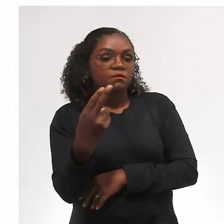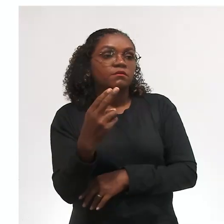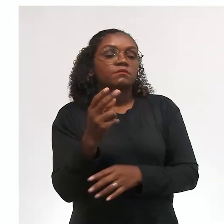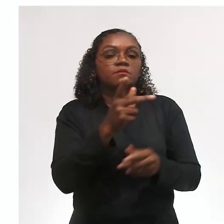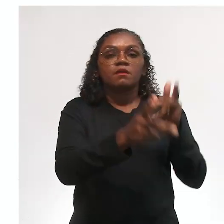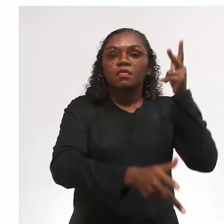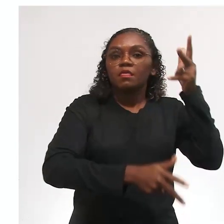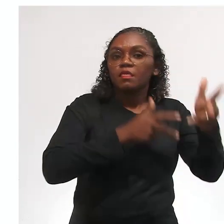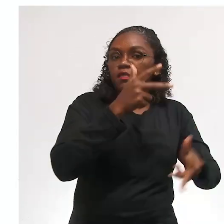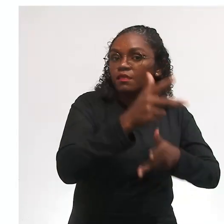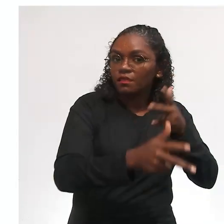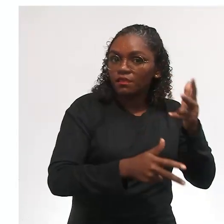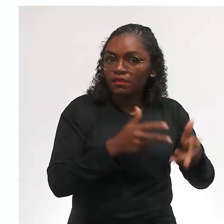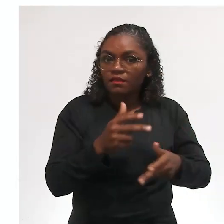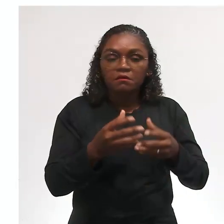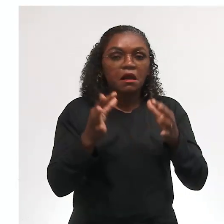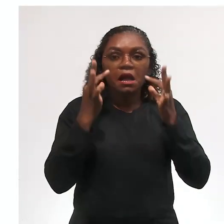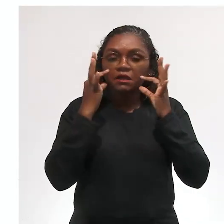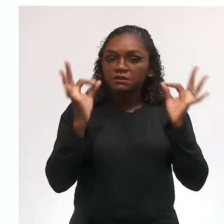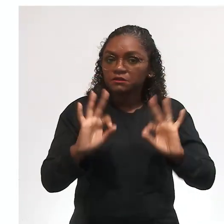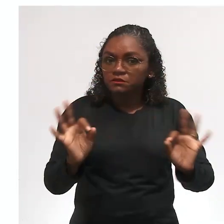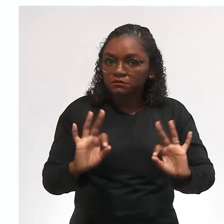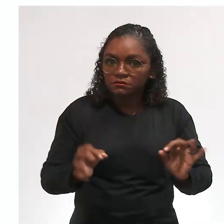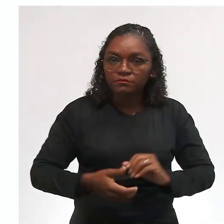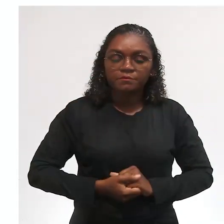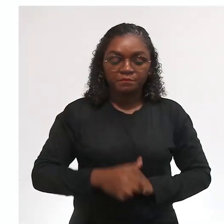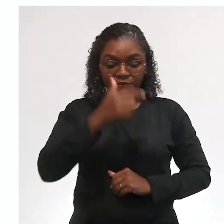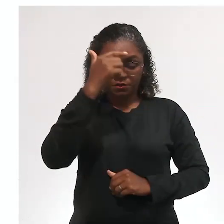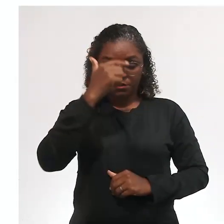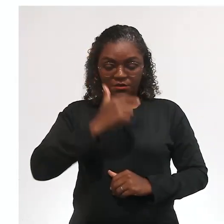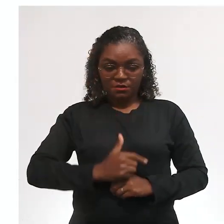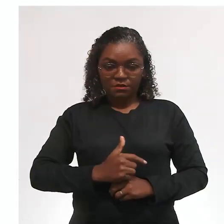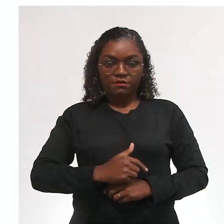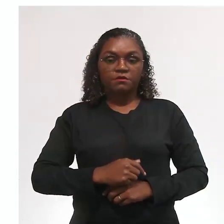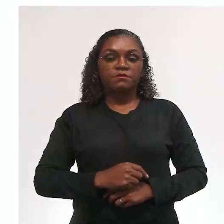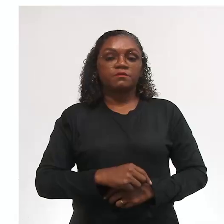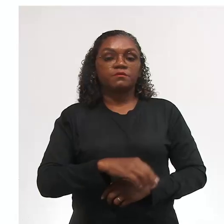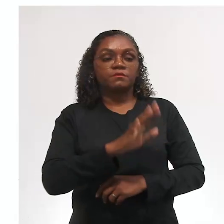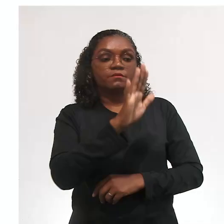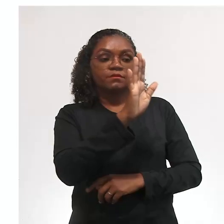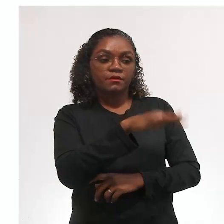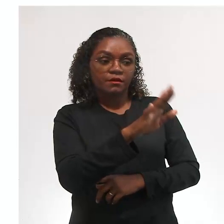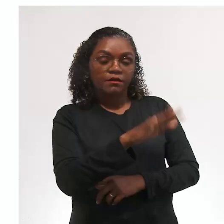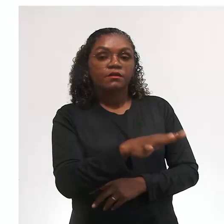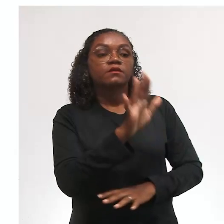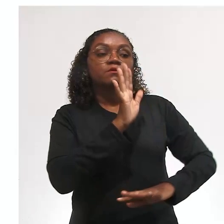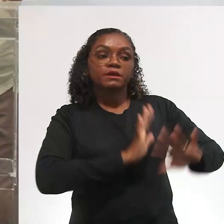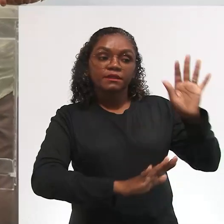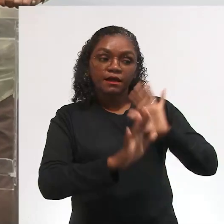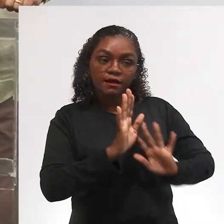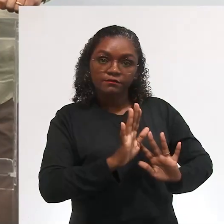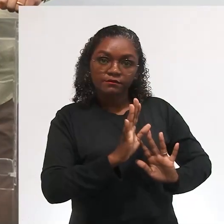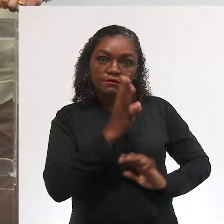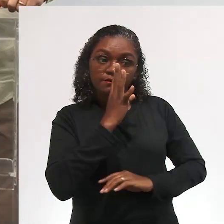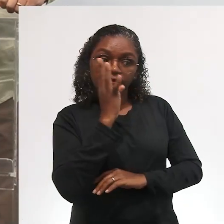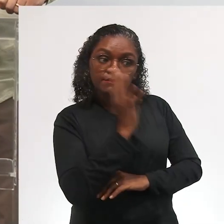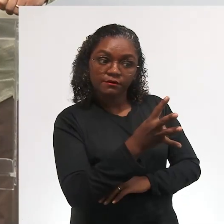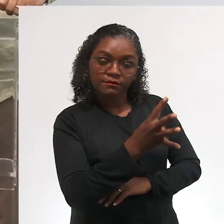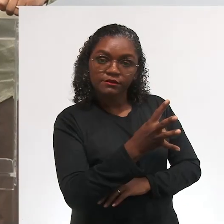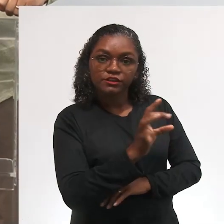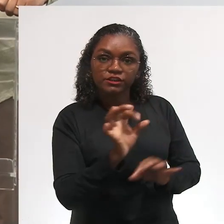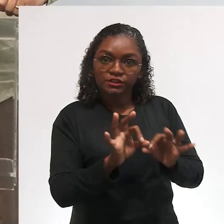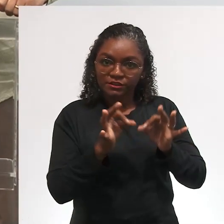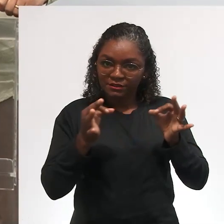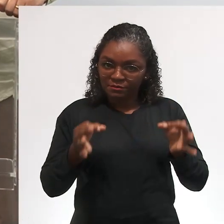quer evitar futuras repressões, tende a reduzir esse comportamento. Então, a